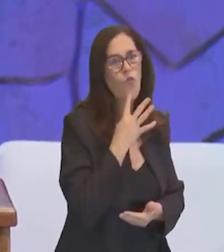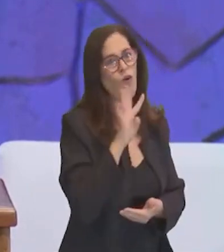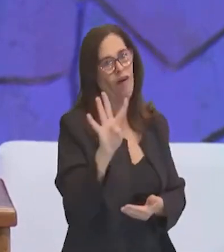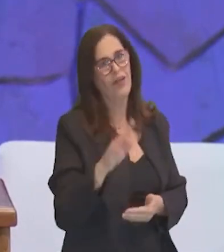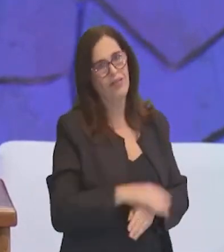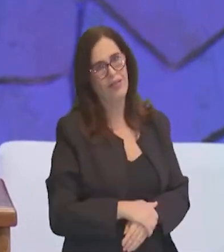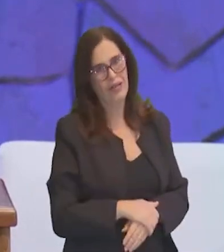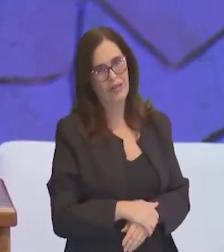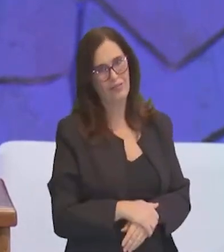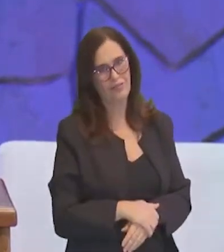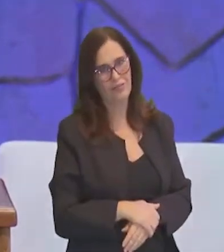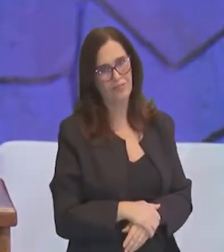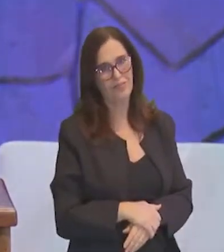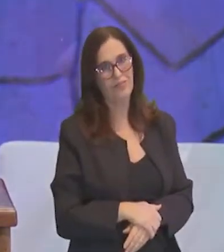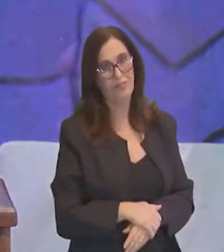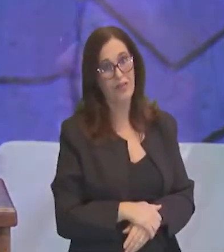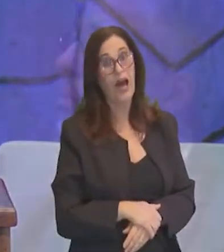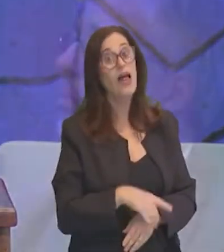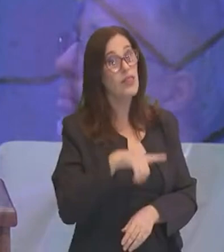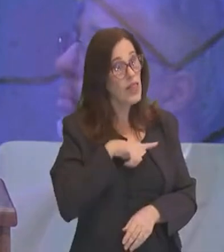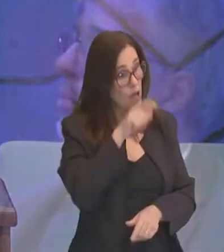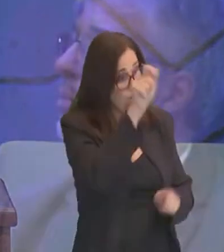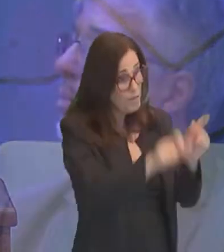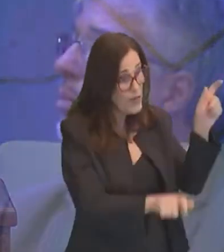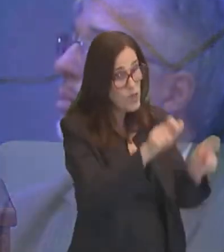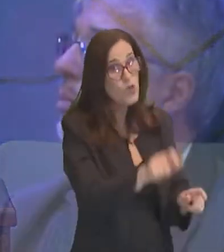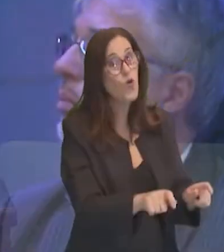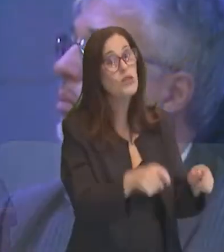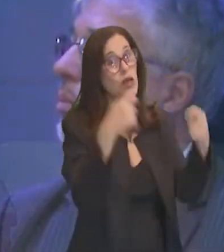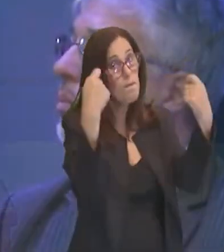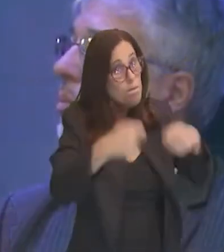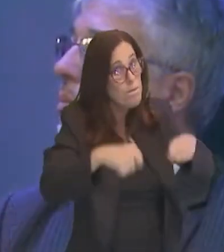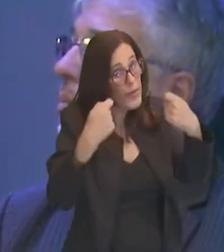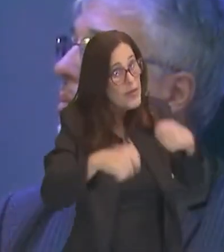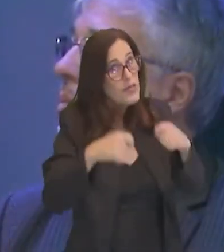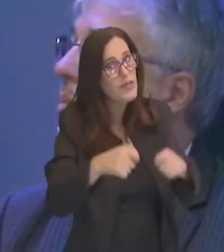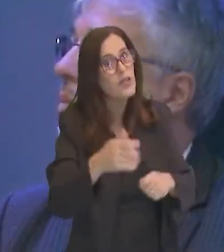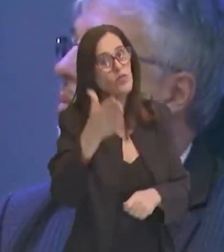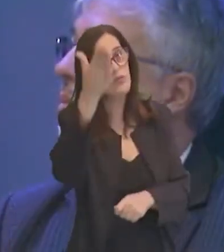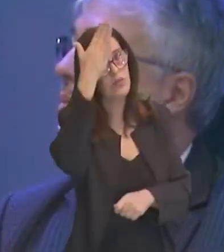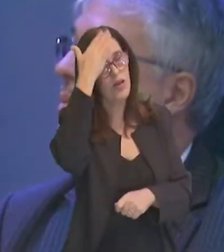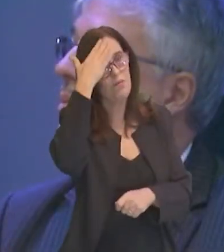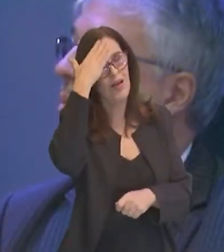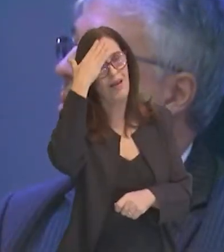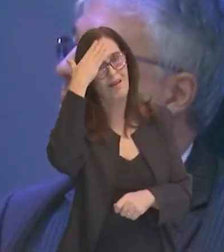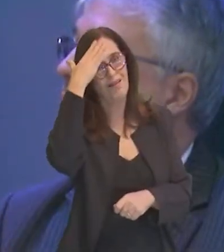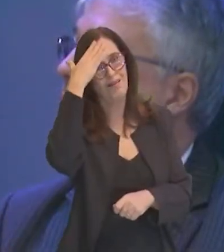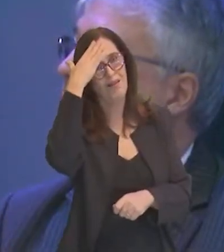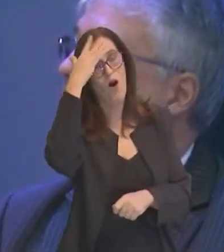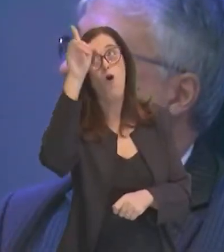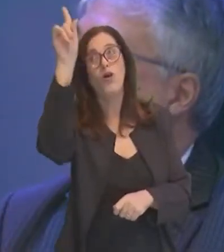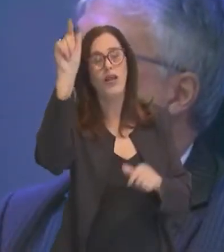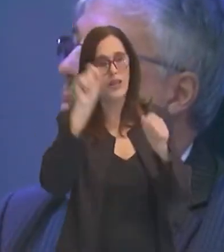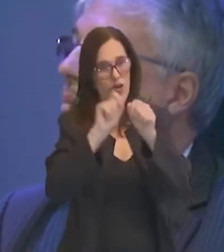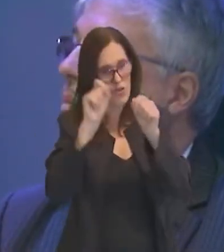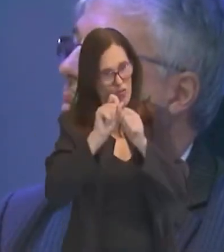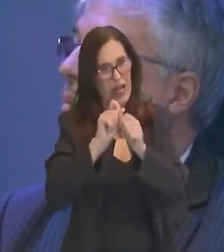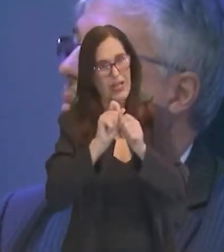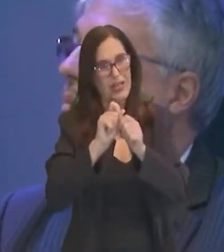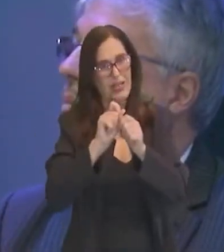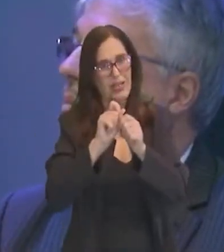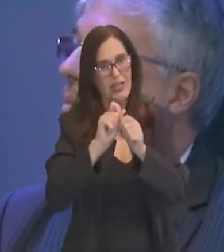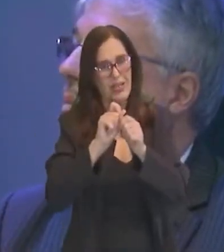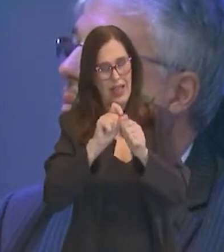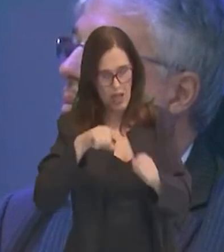pessoas que precisam ouvir o que Deus fez no nosso Egito e o poder